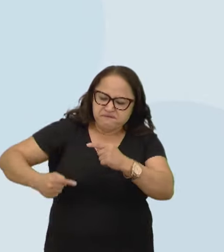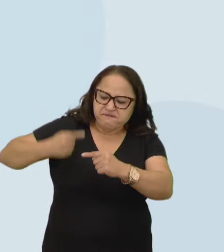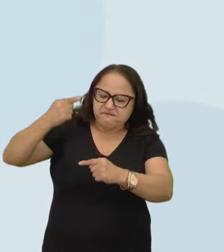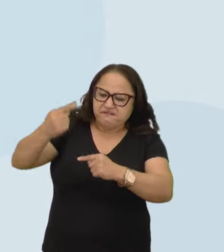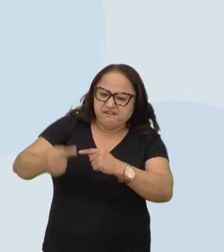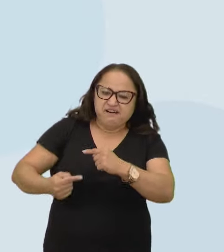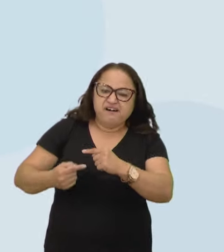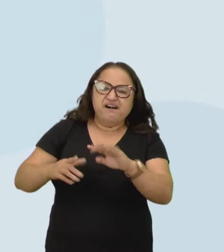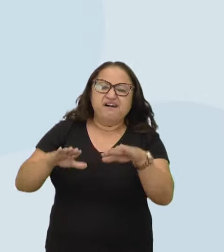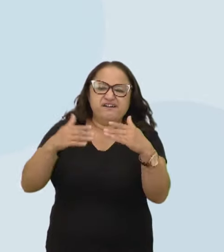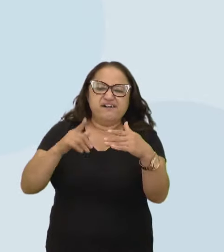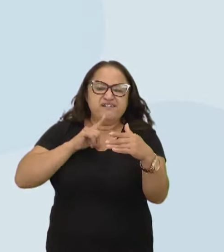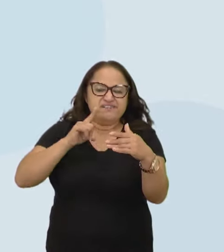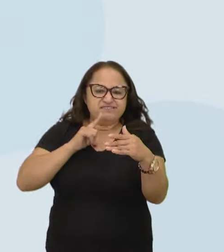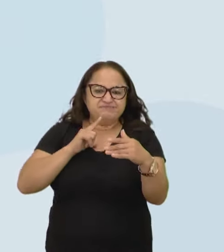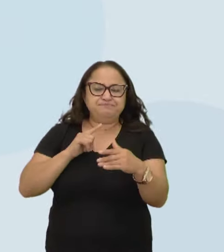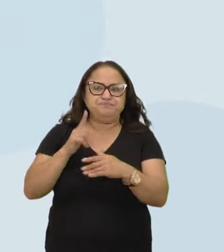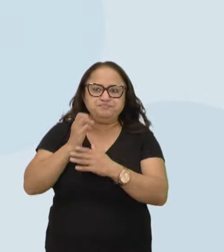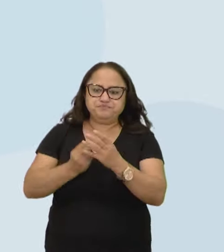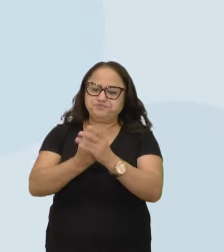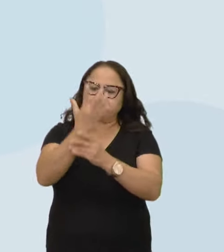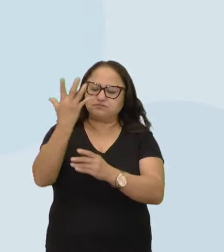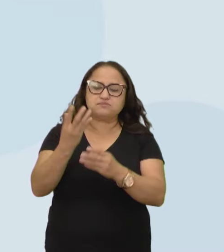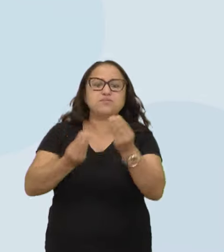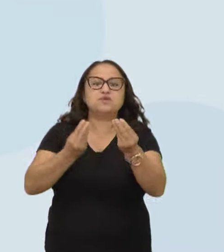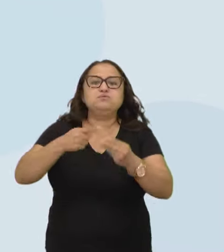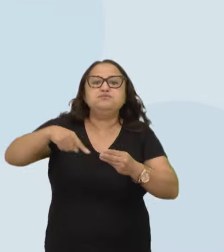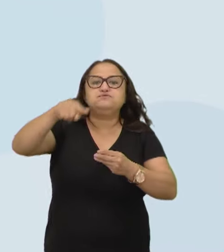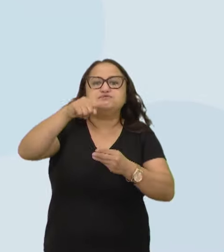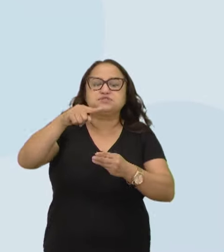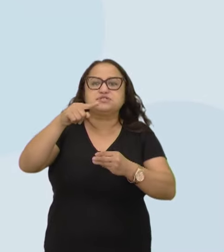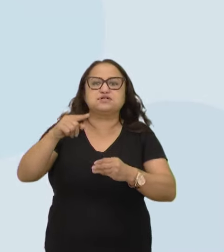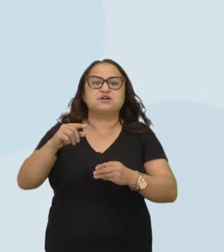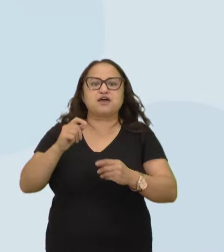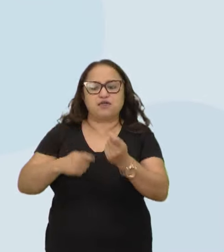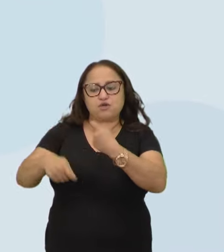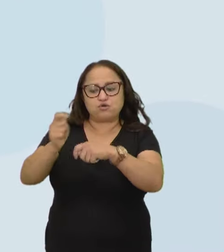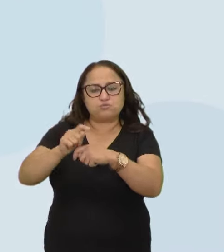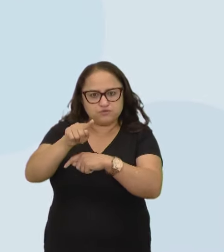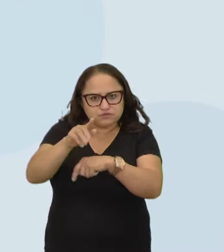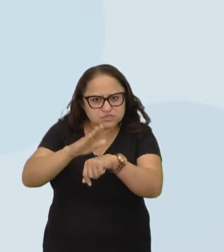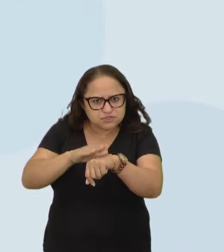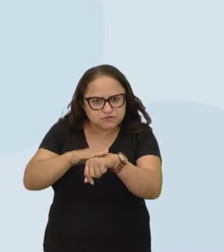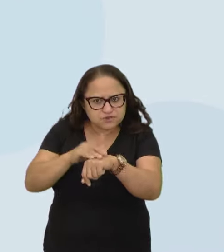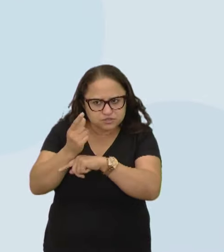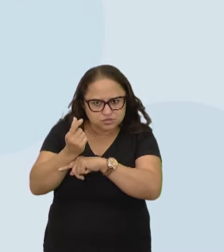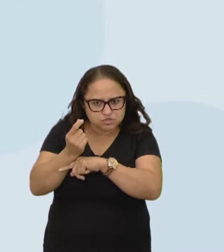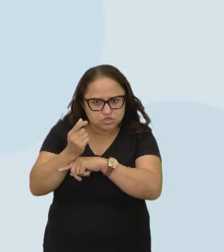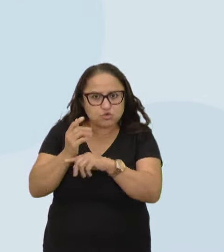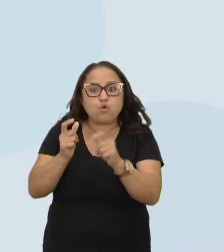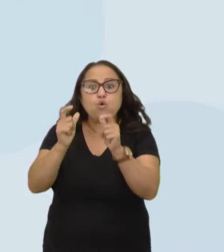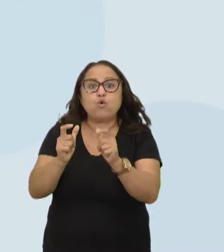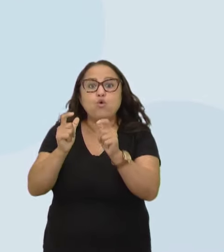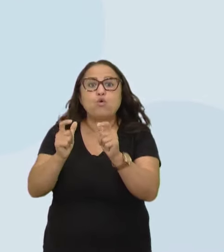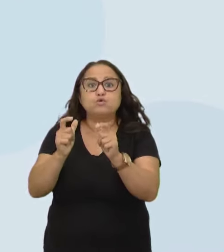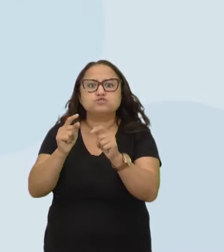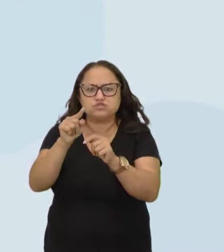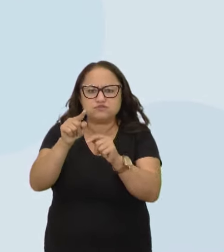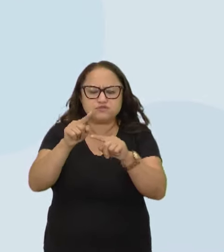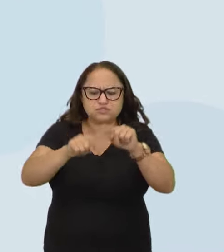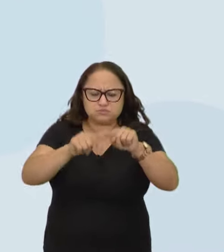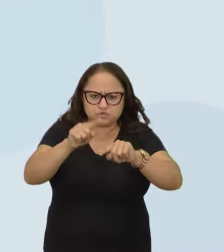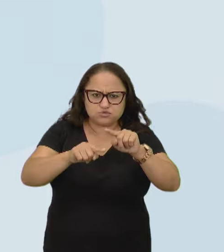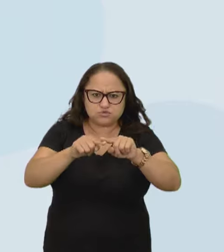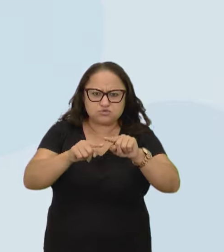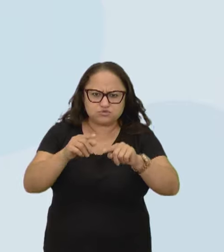um fluxo de caixa envolvendo você próprio em relação à economia. Você produz algum dinheiro? De onde ele vem? Para onde ele vai? Você produz algum bem ou